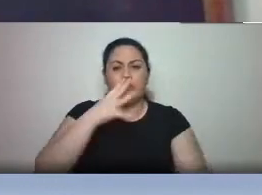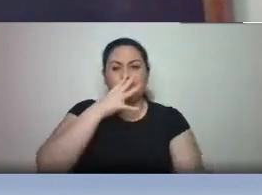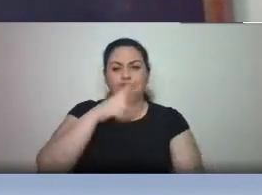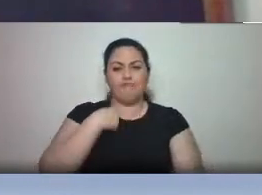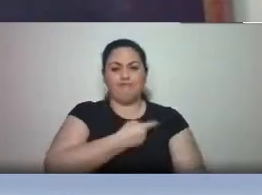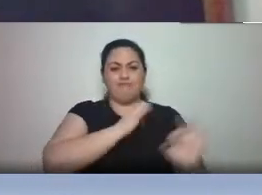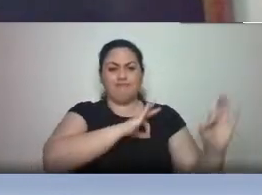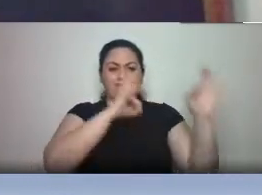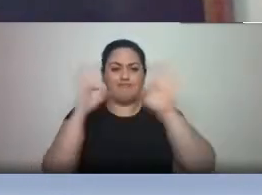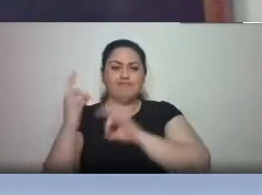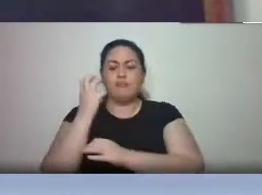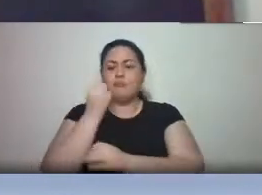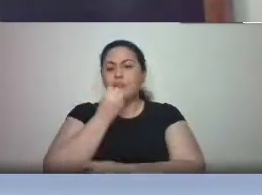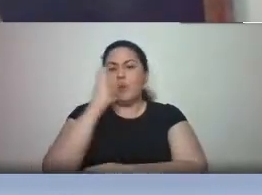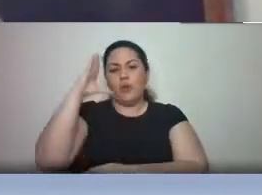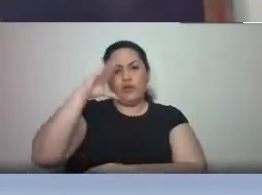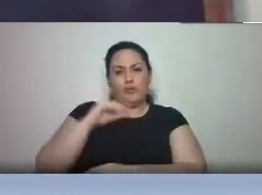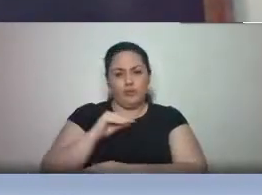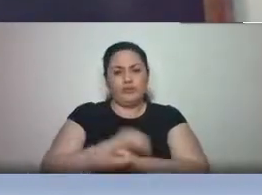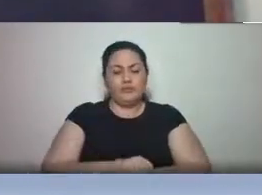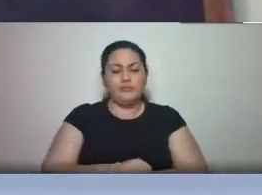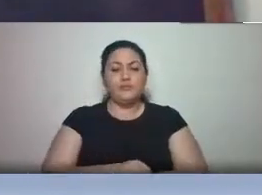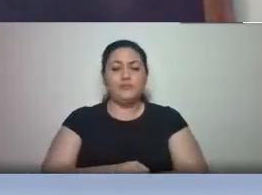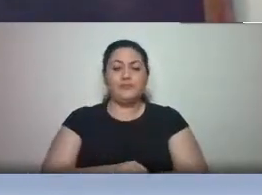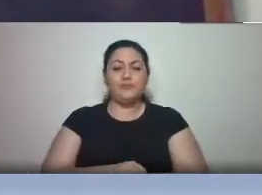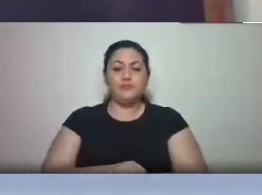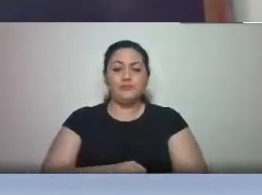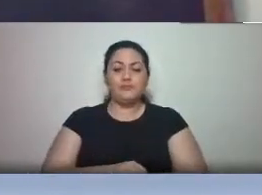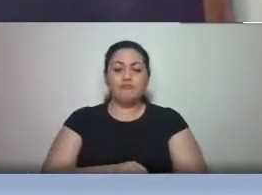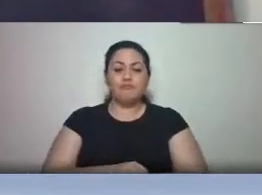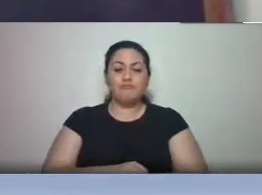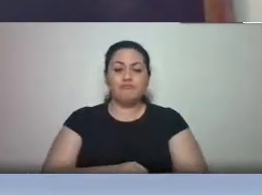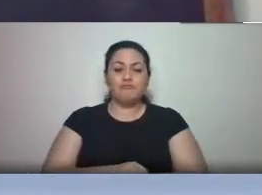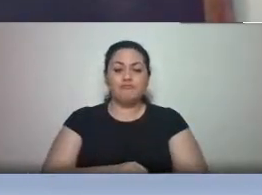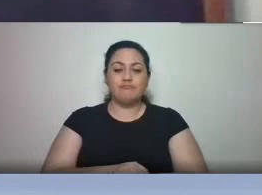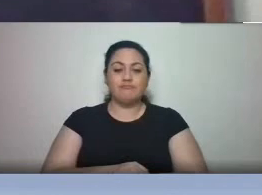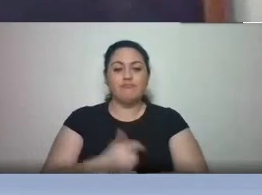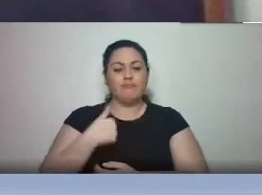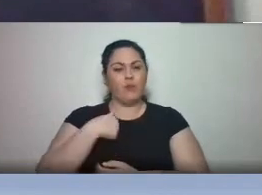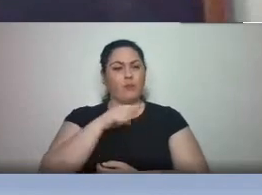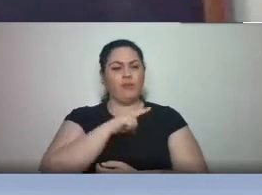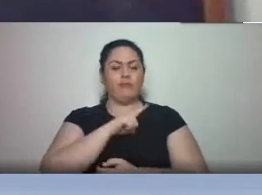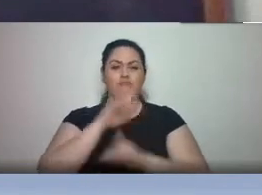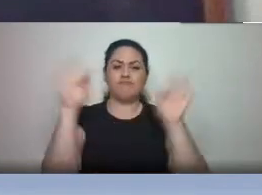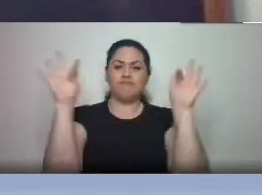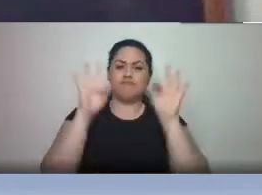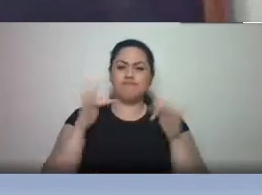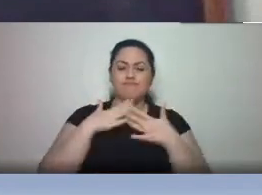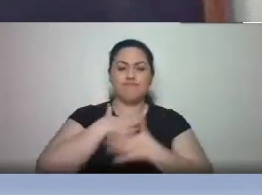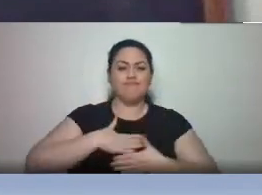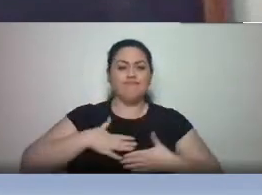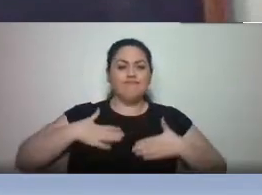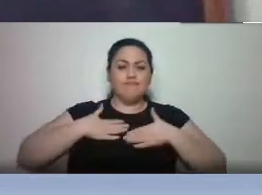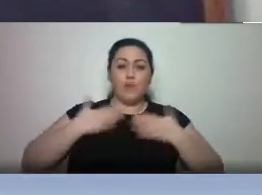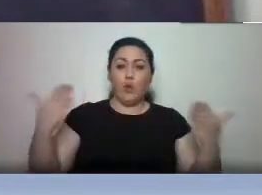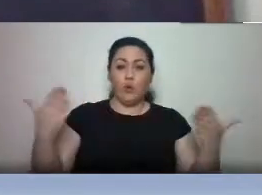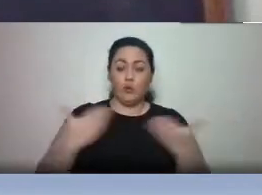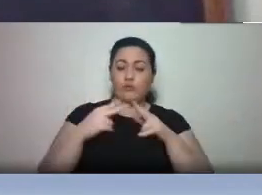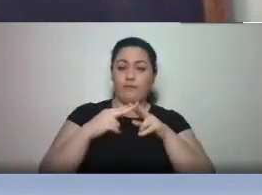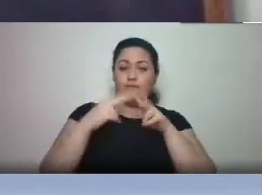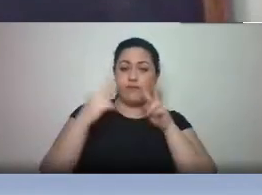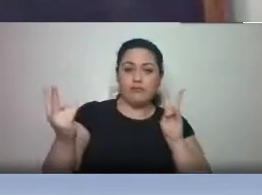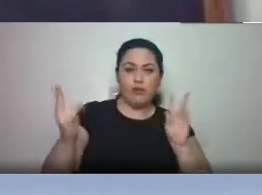noite. É com enorme alegria e satisfação que hoje estamos aqui, virtualmente,